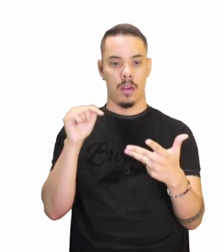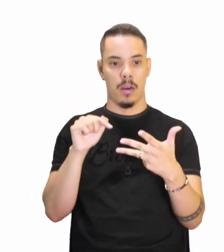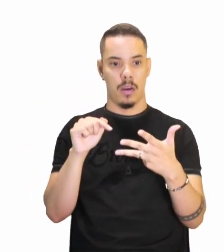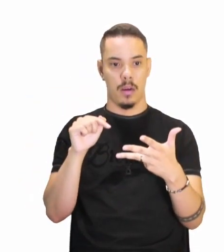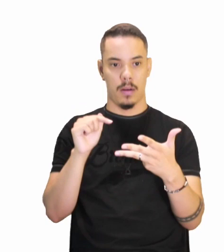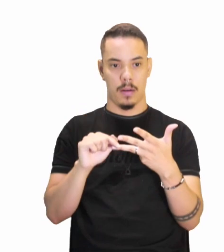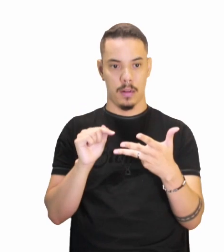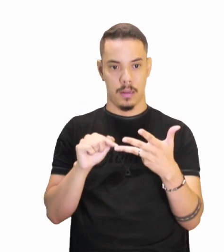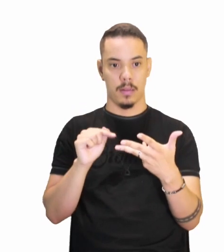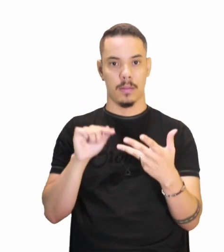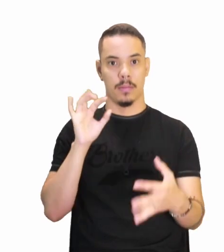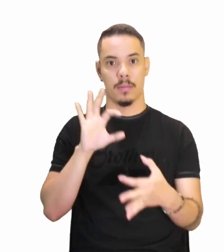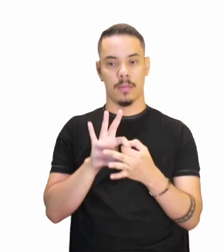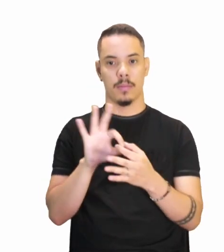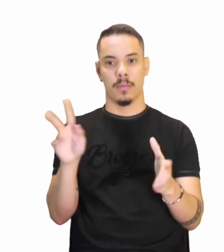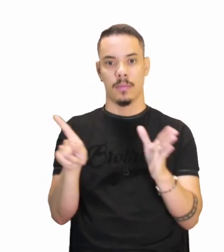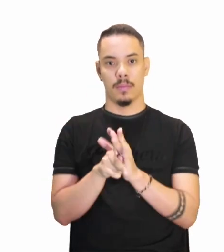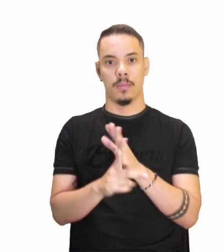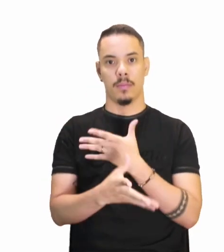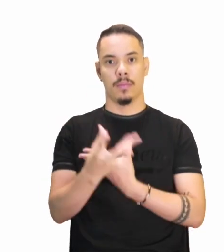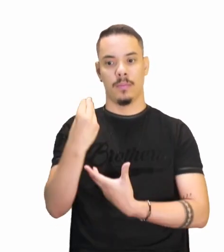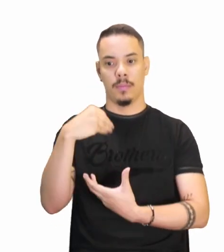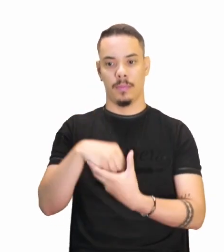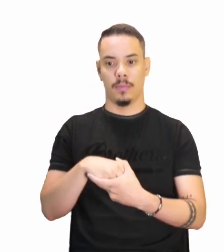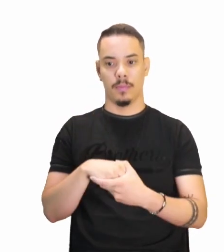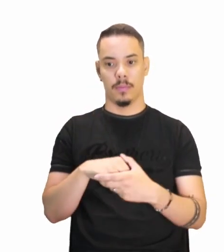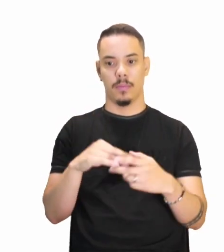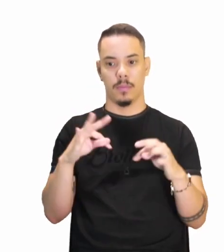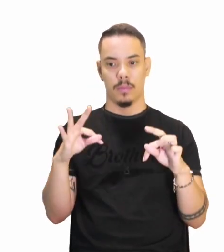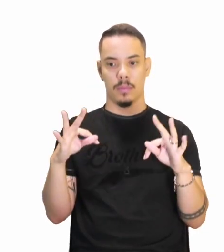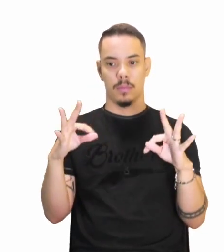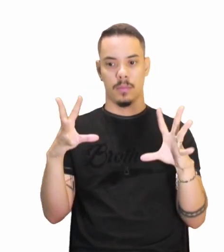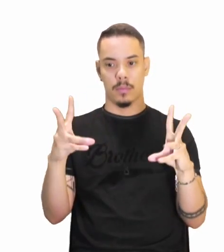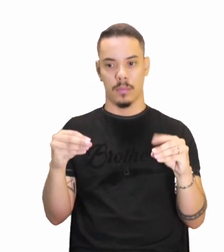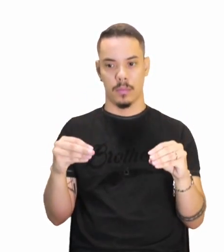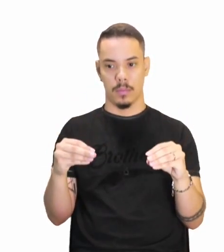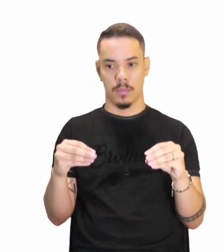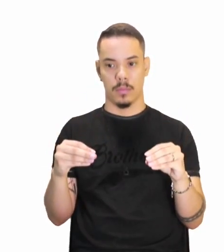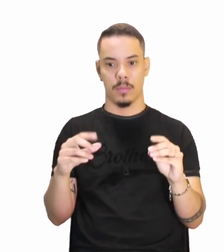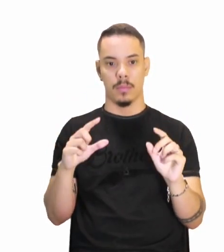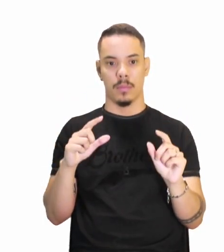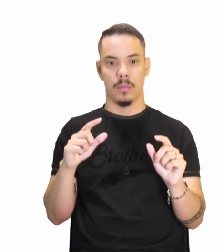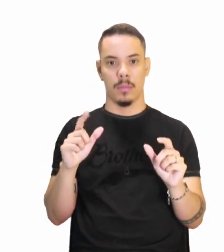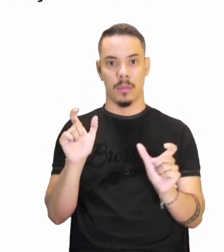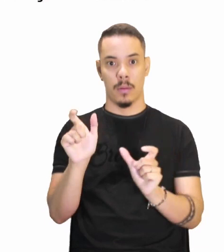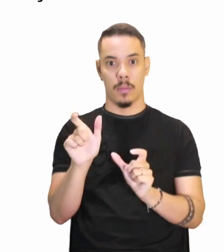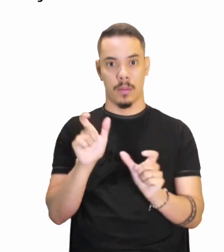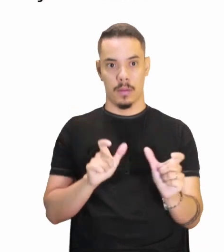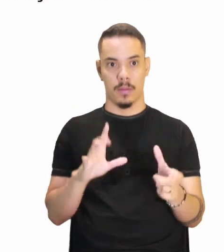coesivo que introduz Tá certo a palavra